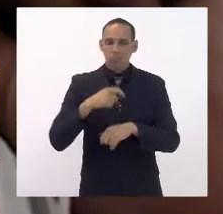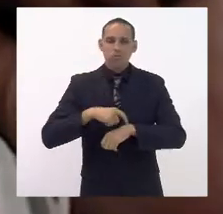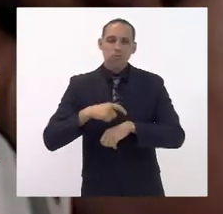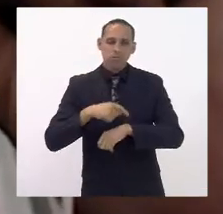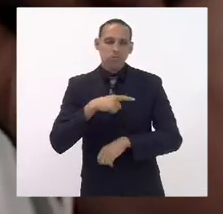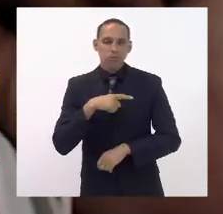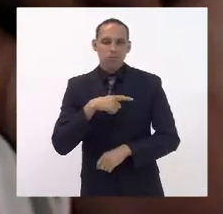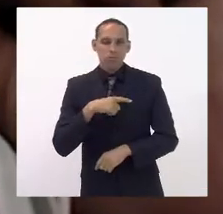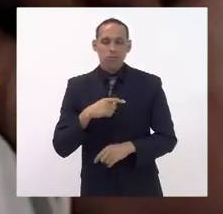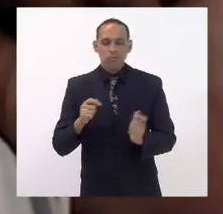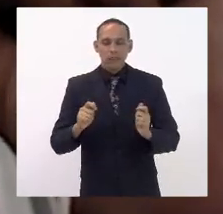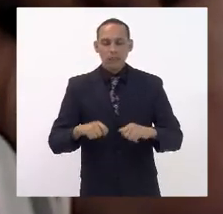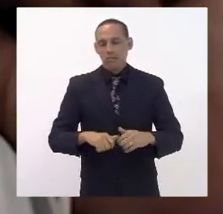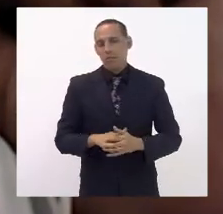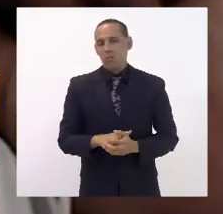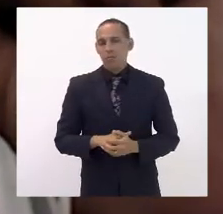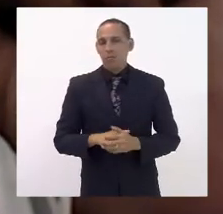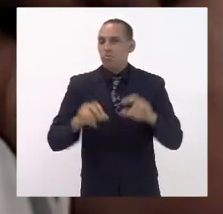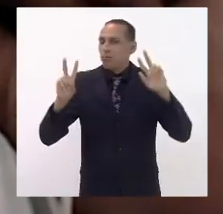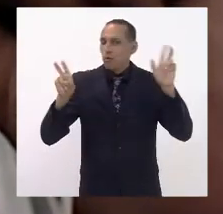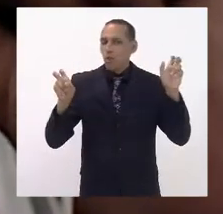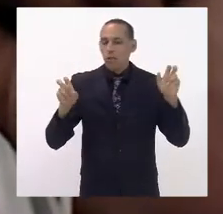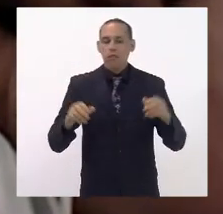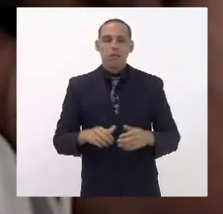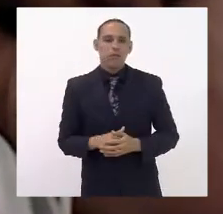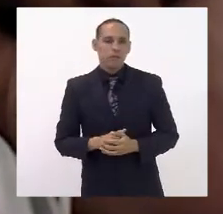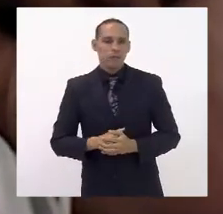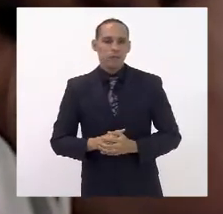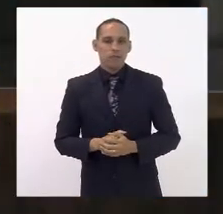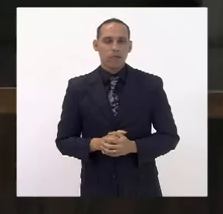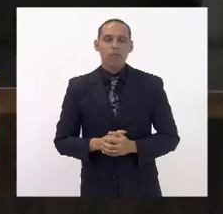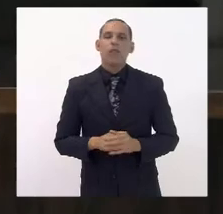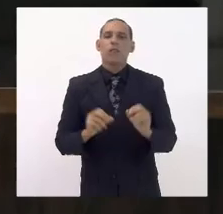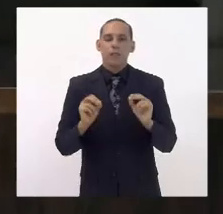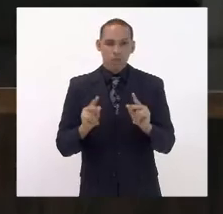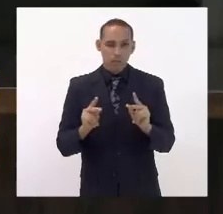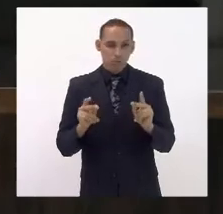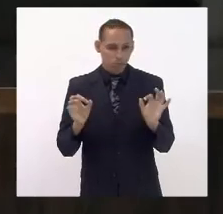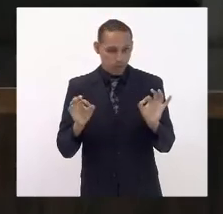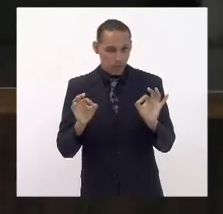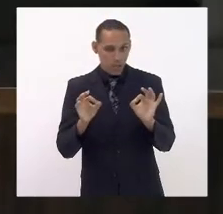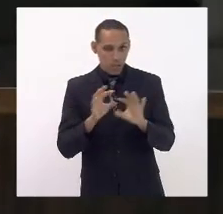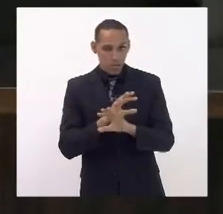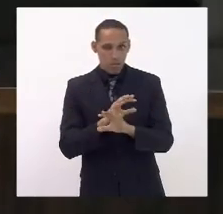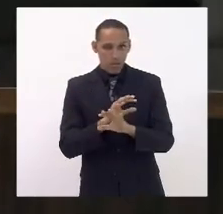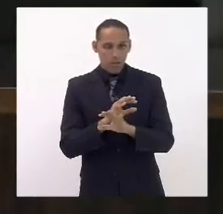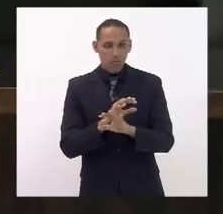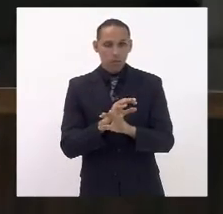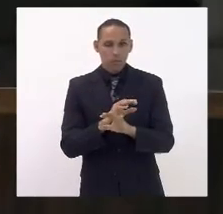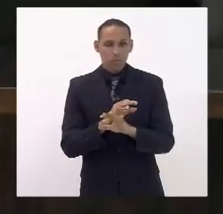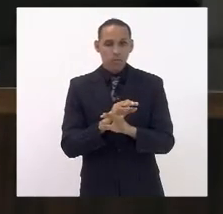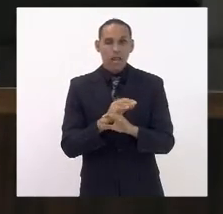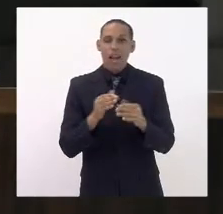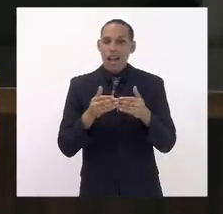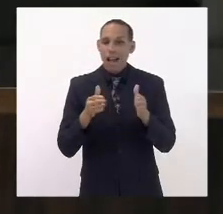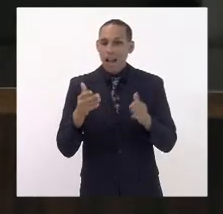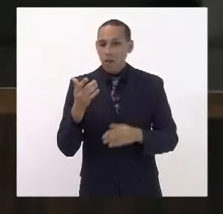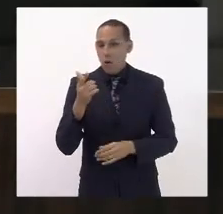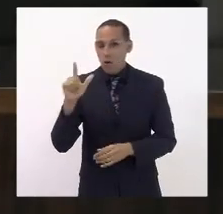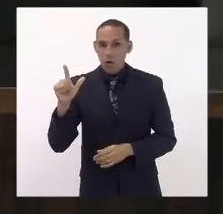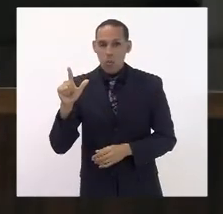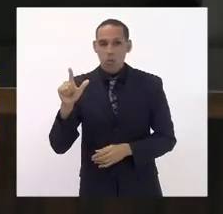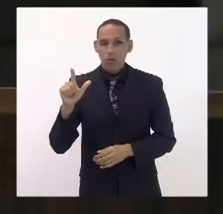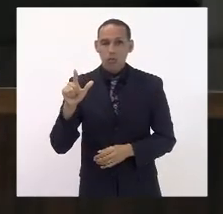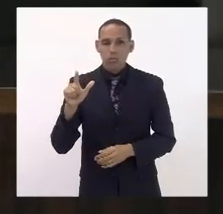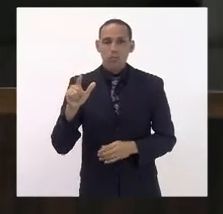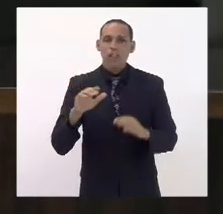sobre esse tema. Tá, eu vou encerrar na abertura da próxima. A